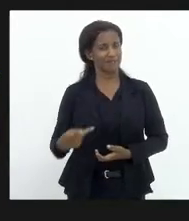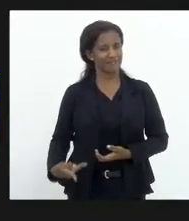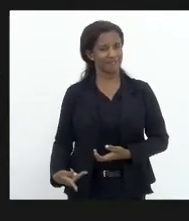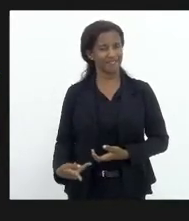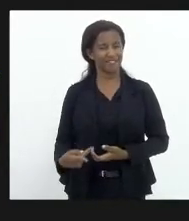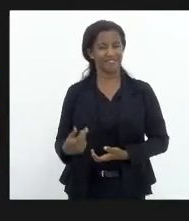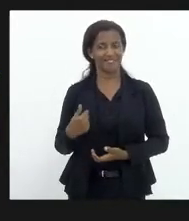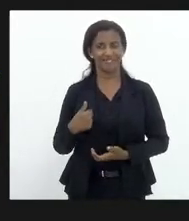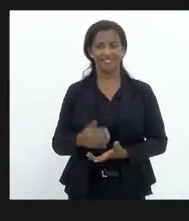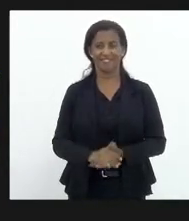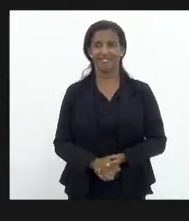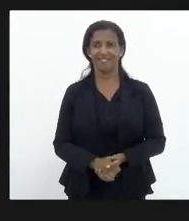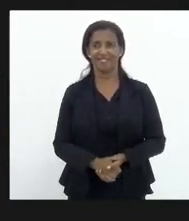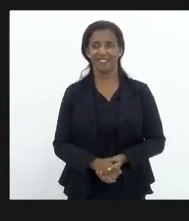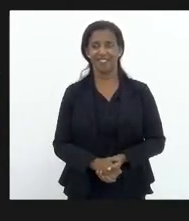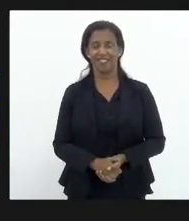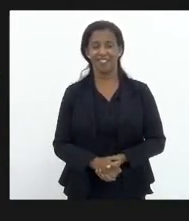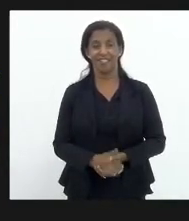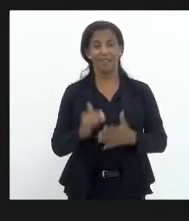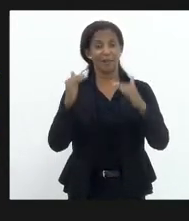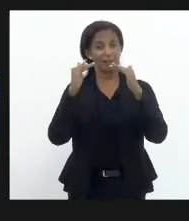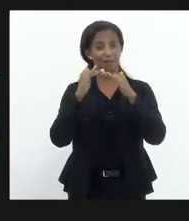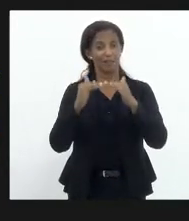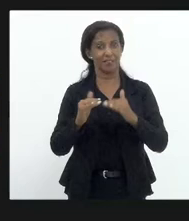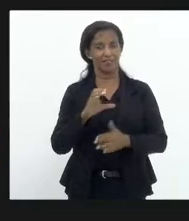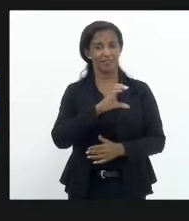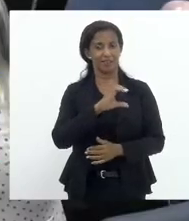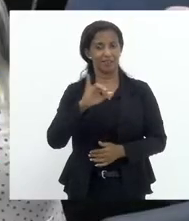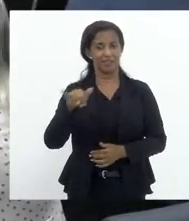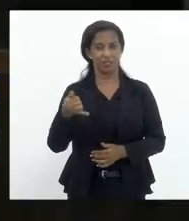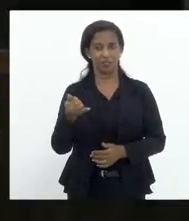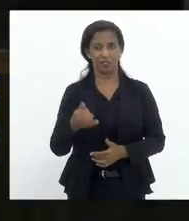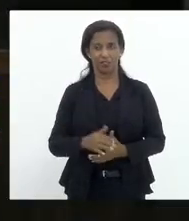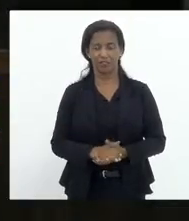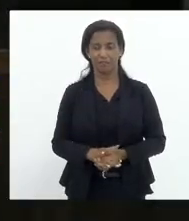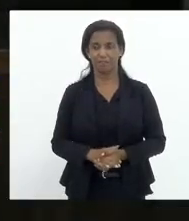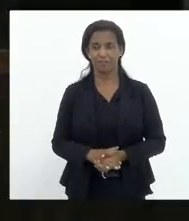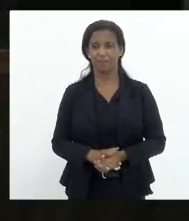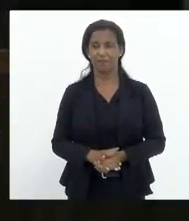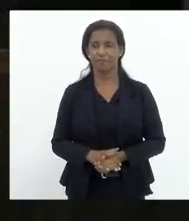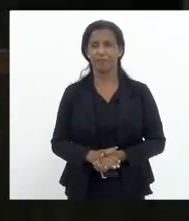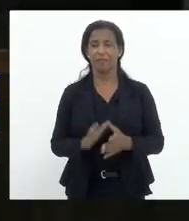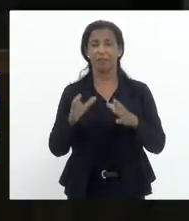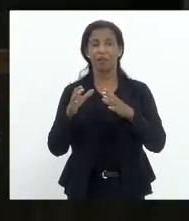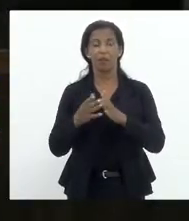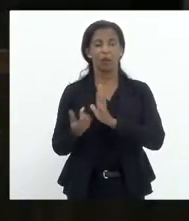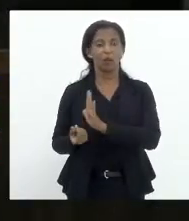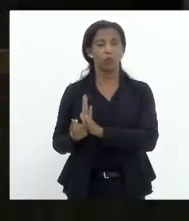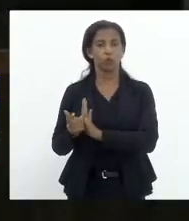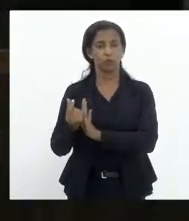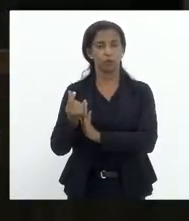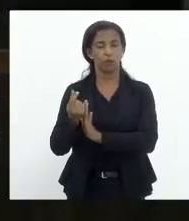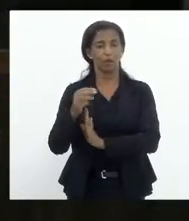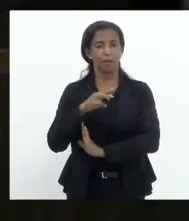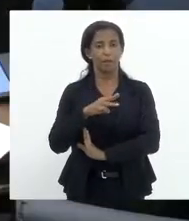é um elogio de todos seu parecer na ccj Obrigado meu irmão pela comissão de orçamento que tá do Março canela